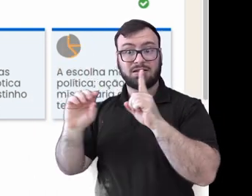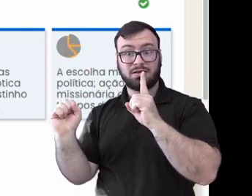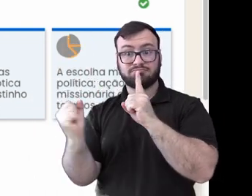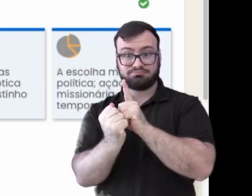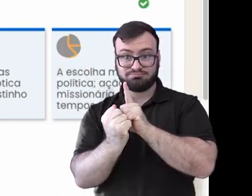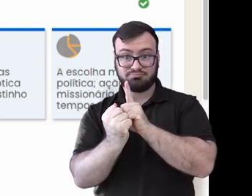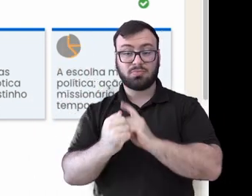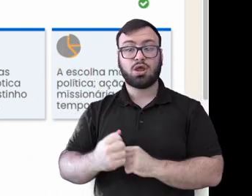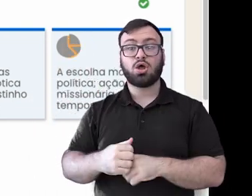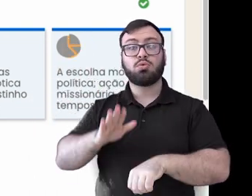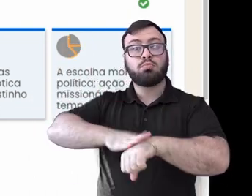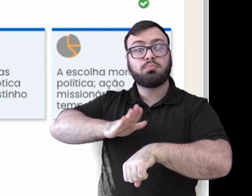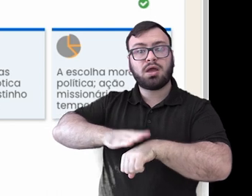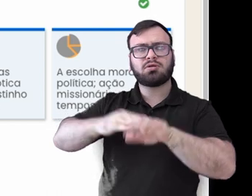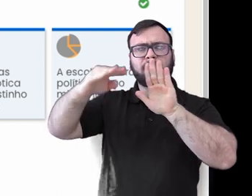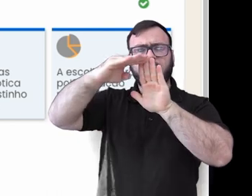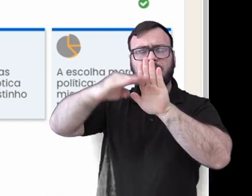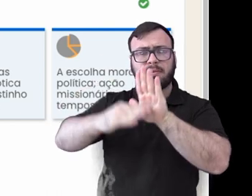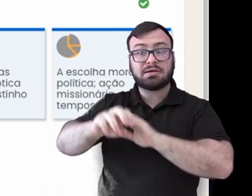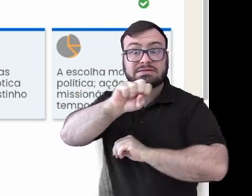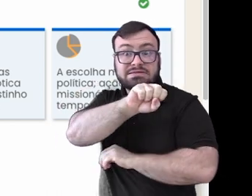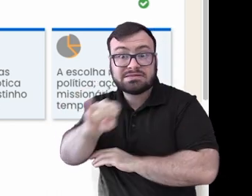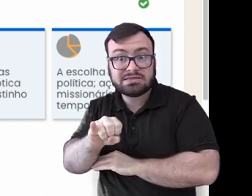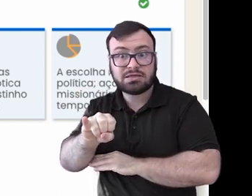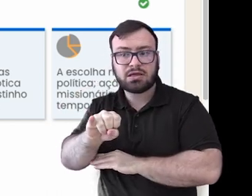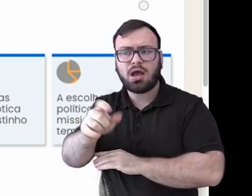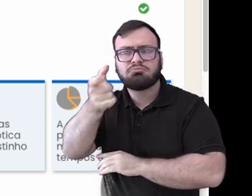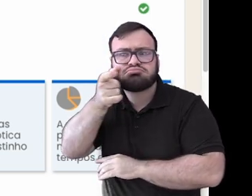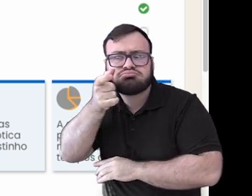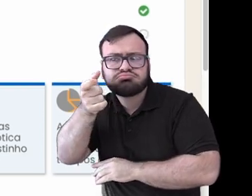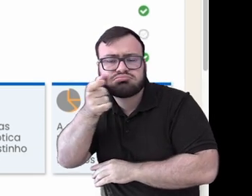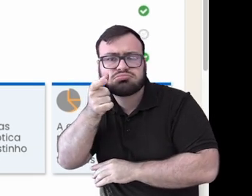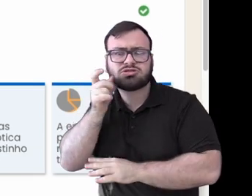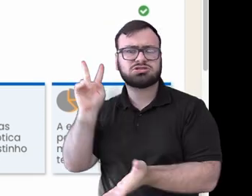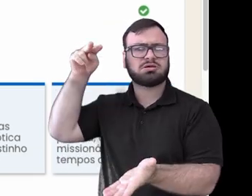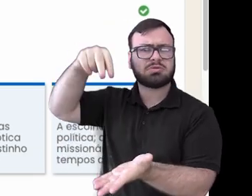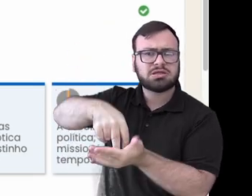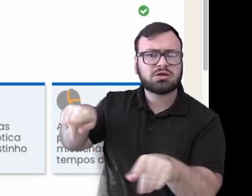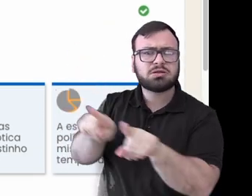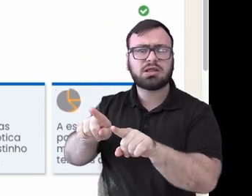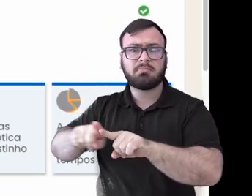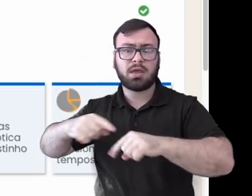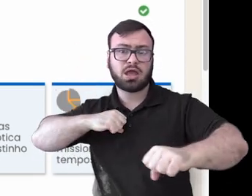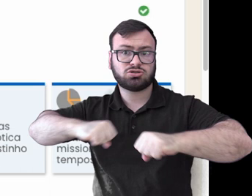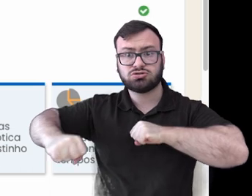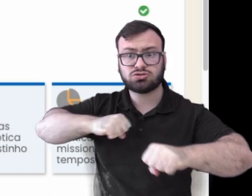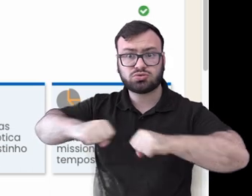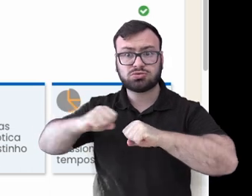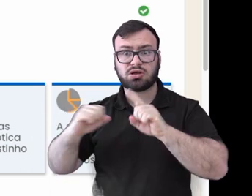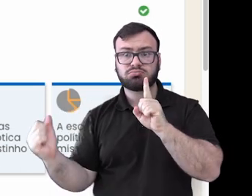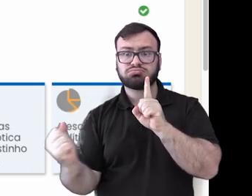trabalhos então durante a programação se você precisa apresentar um trabalho ou gostaria de assistir as discussões